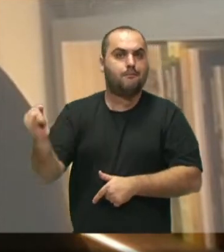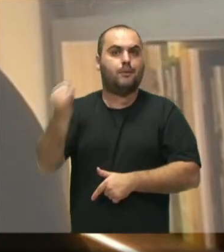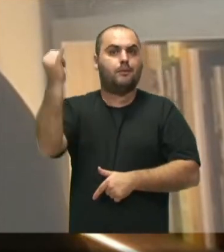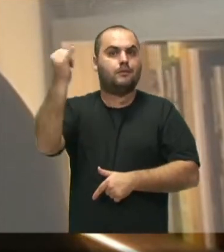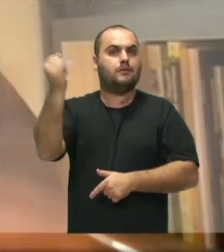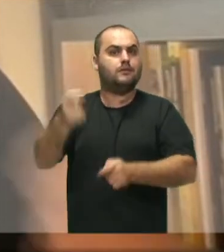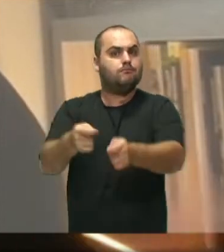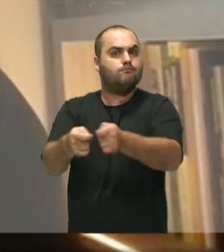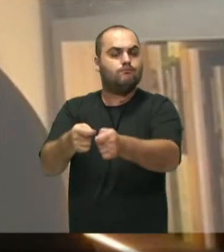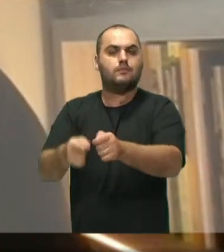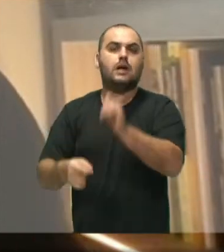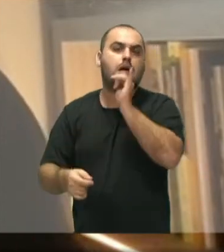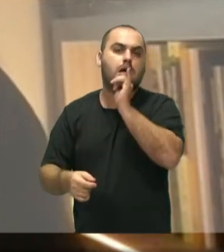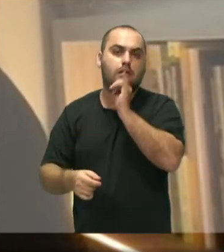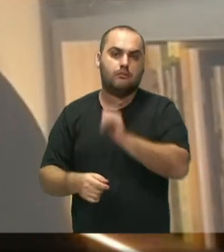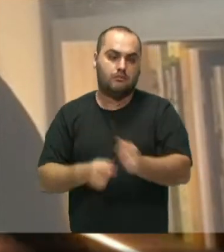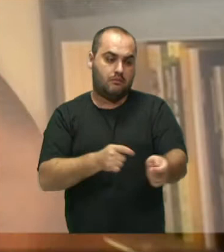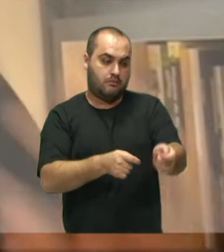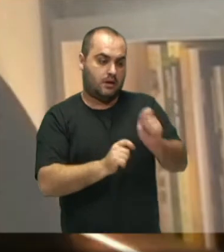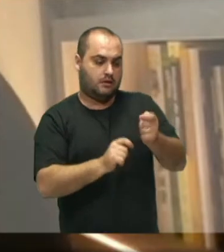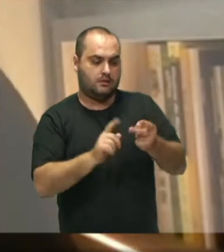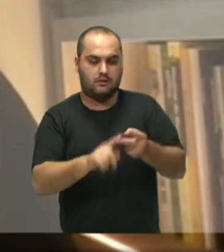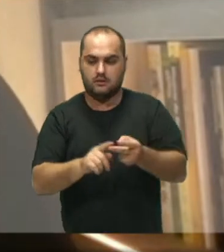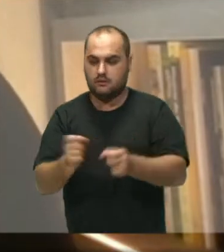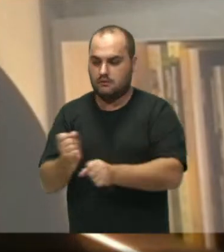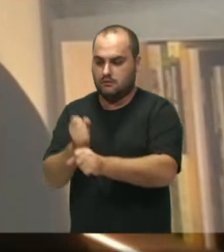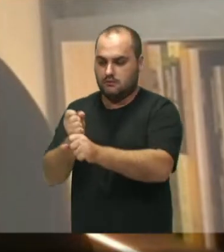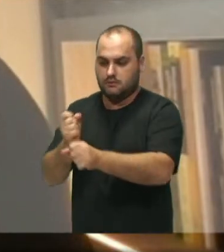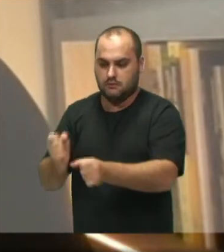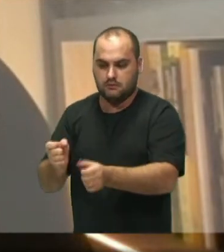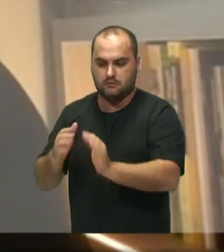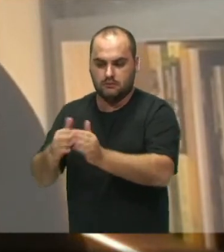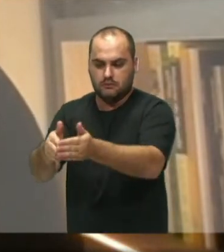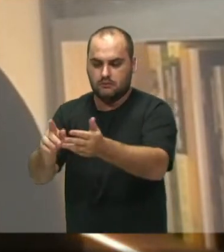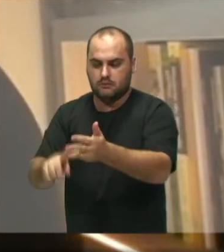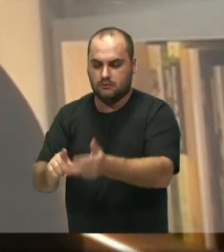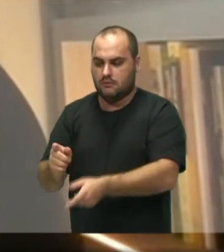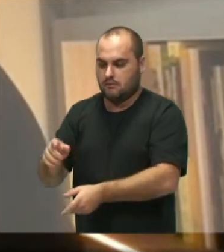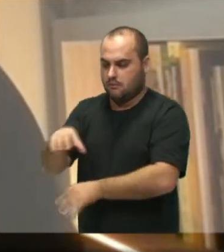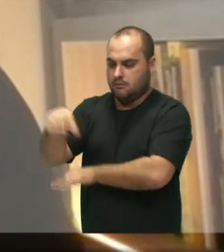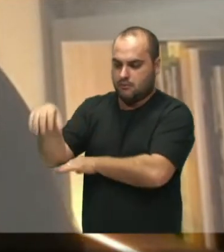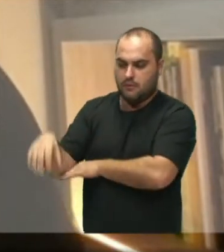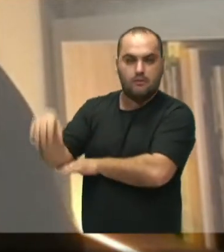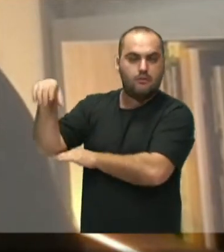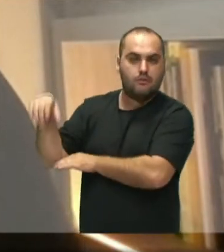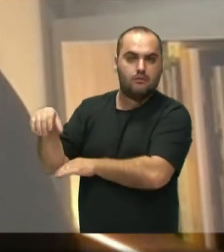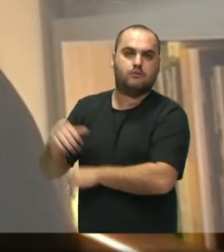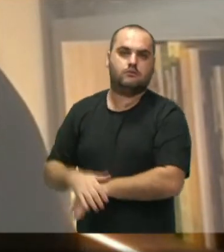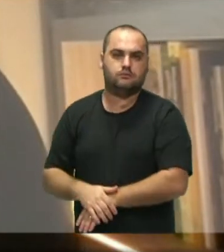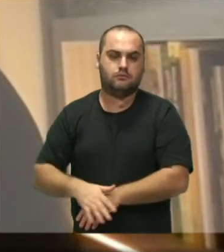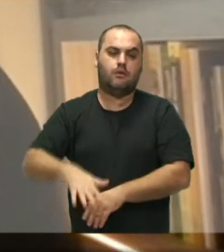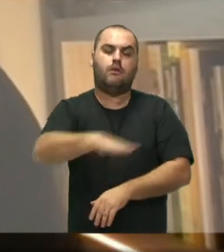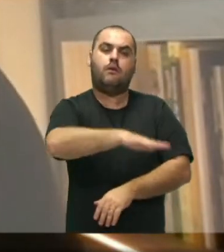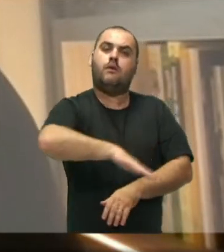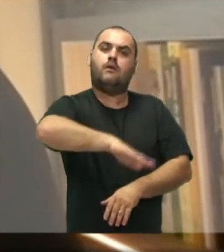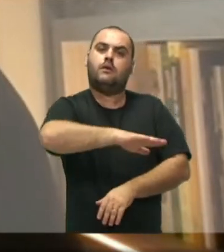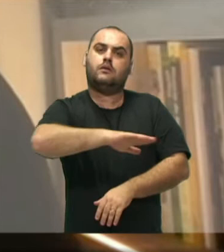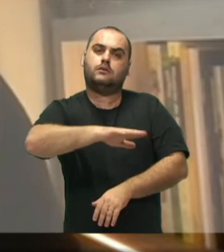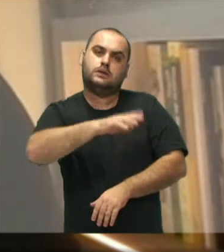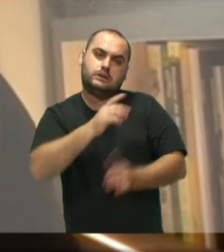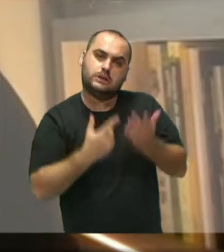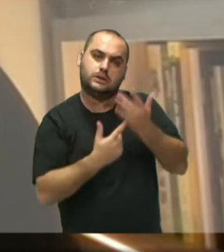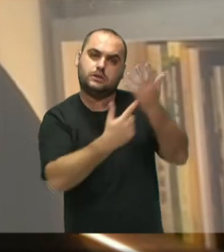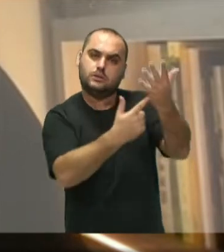como a pesca construção naval o porto e trabalhando áreas como a Inovação área da inovação